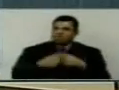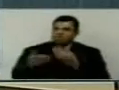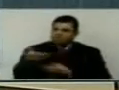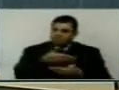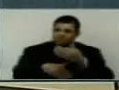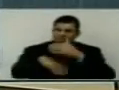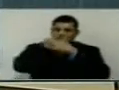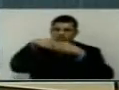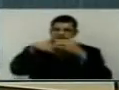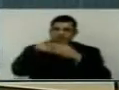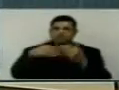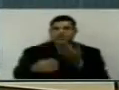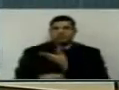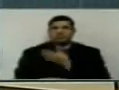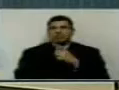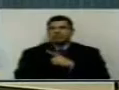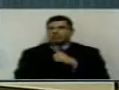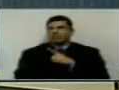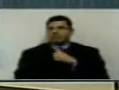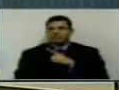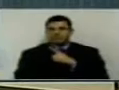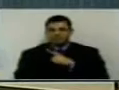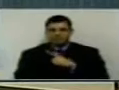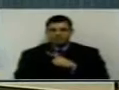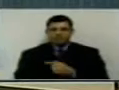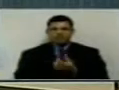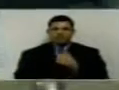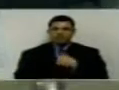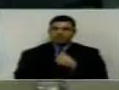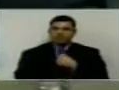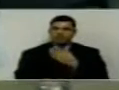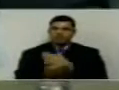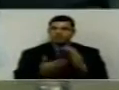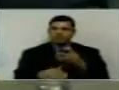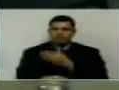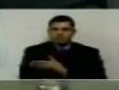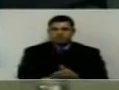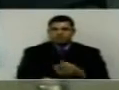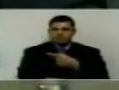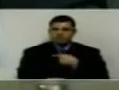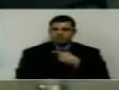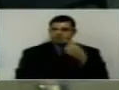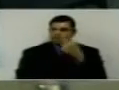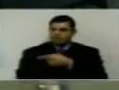de amizade que a gente mantém, e eu costumo dizer que essas